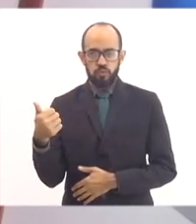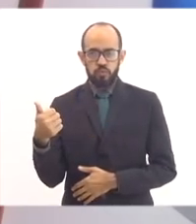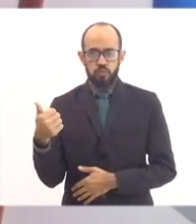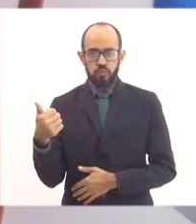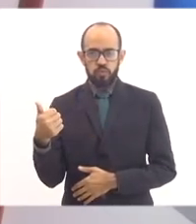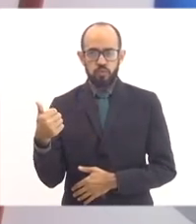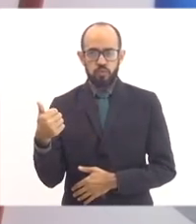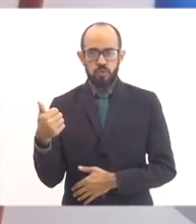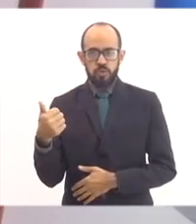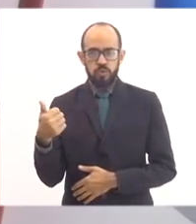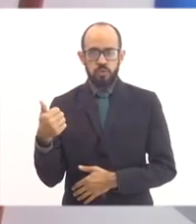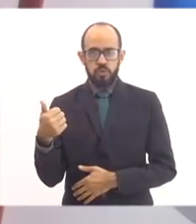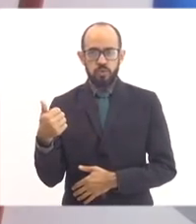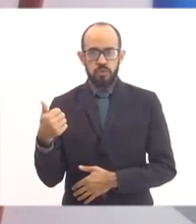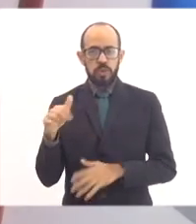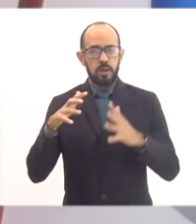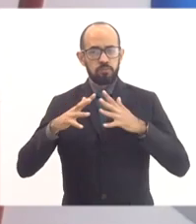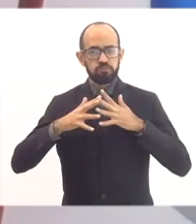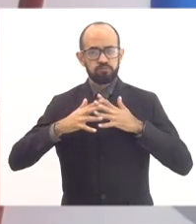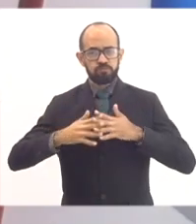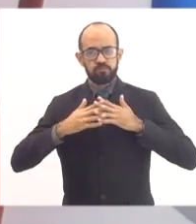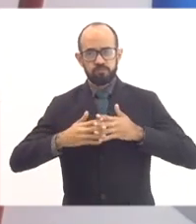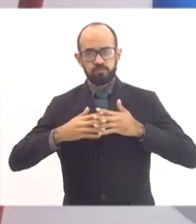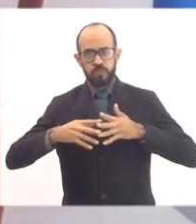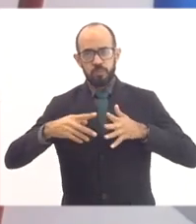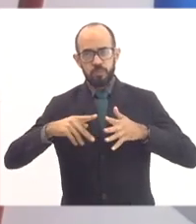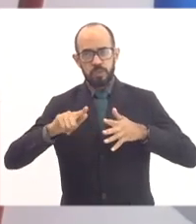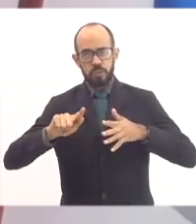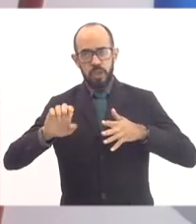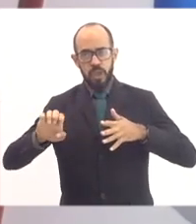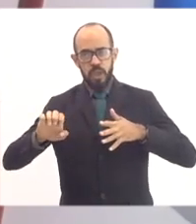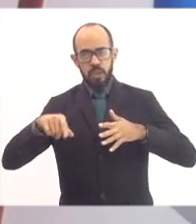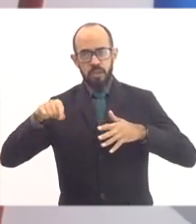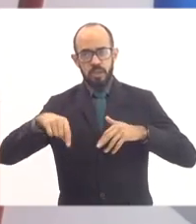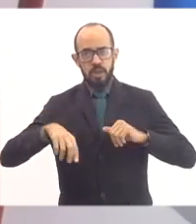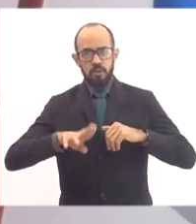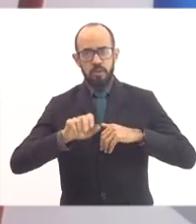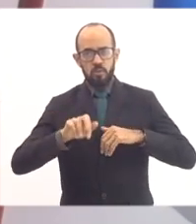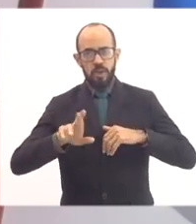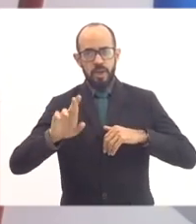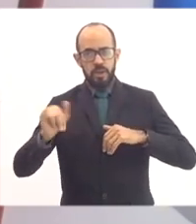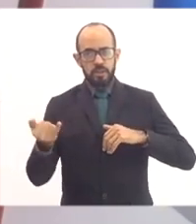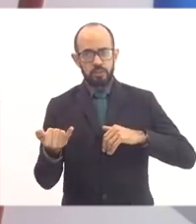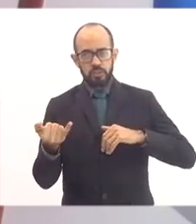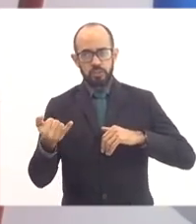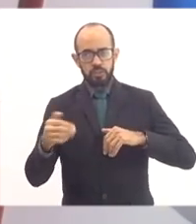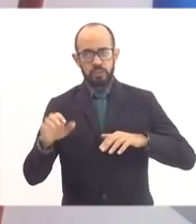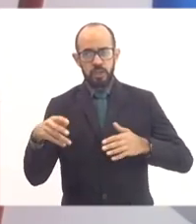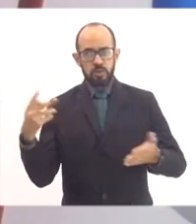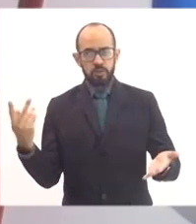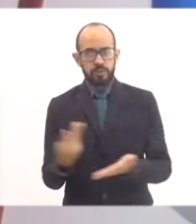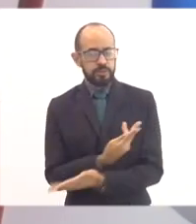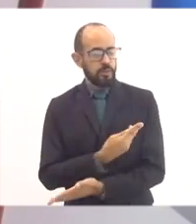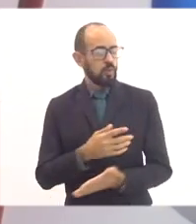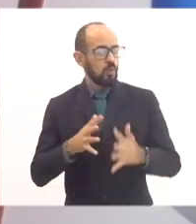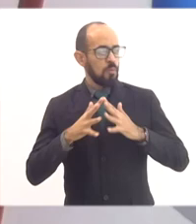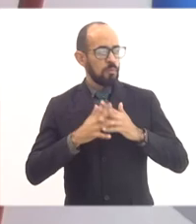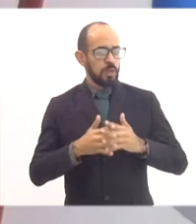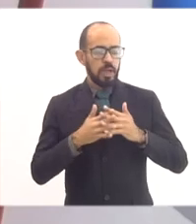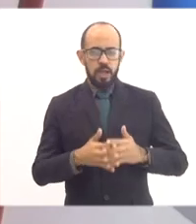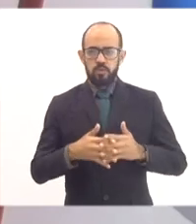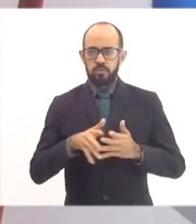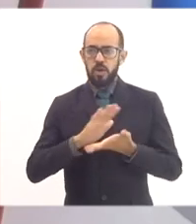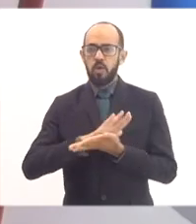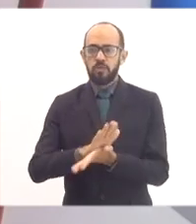estamos ali num embrólio junto à PGE, aquele caso da UERJ, um caso emblemático, uma covardia